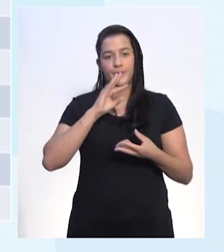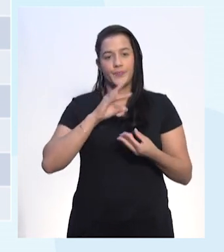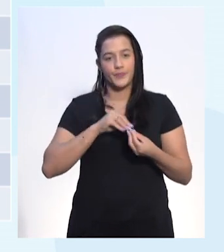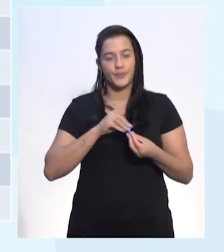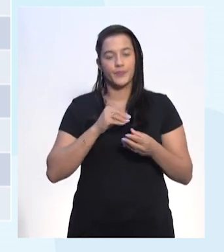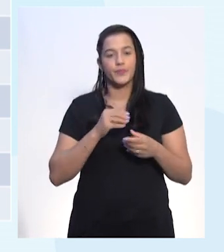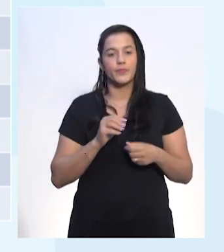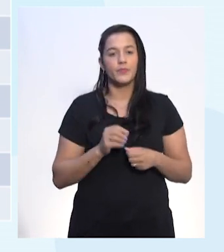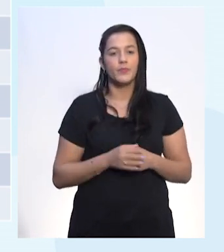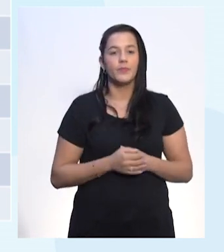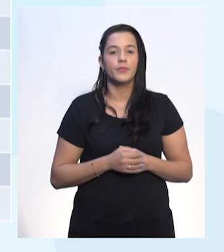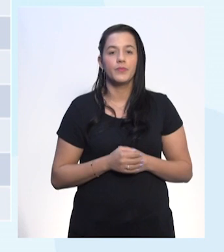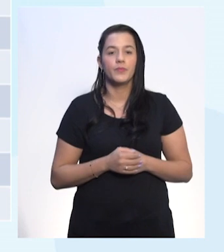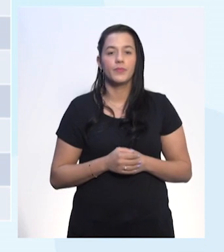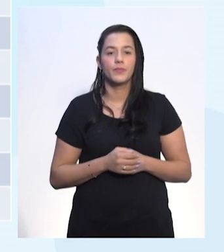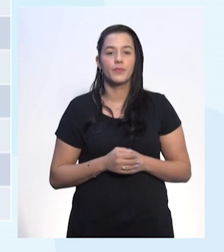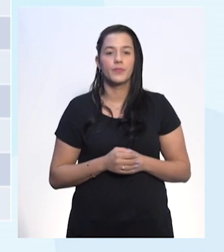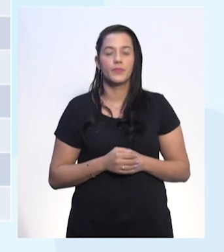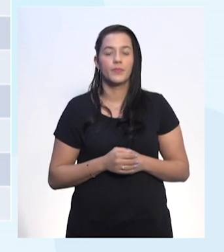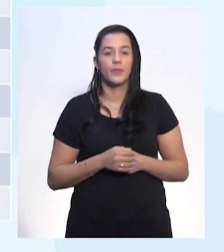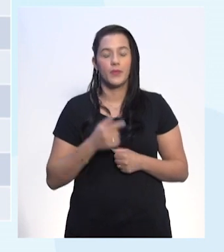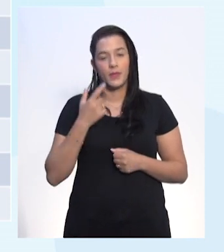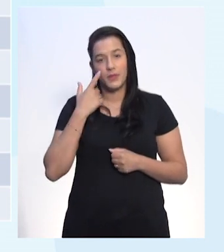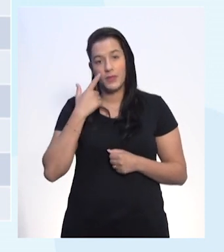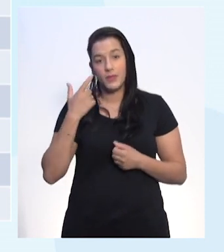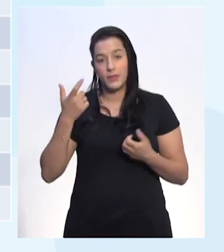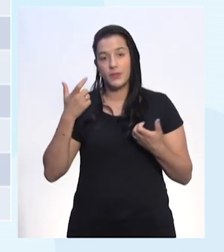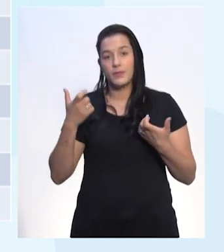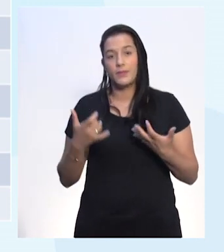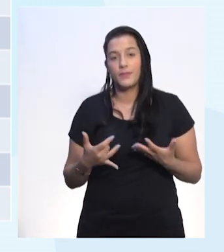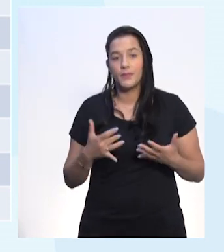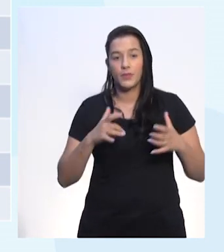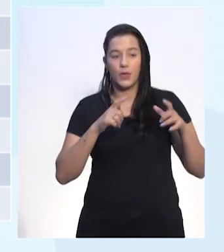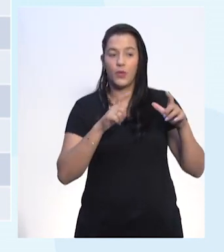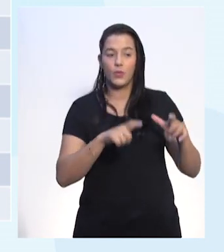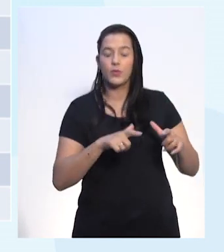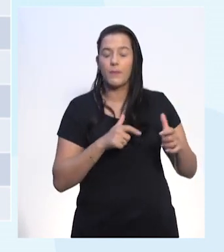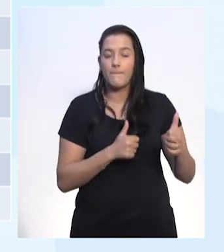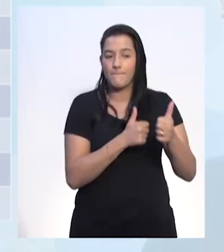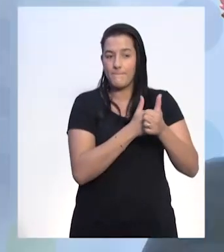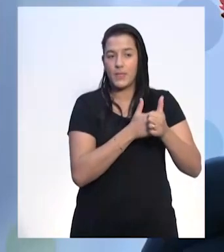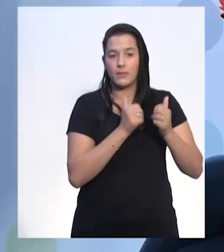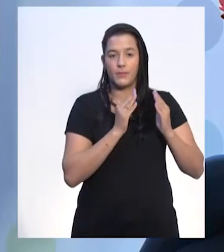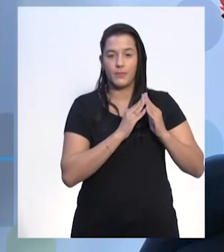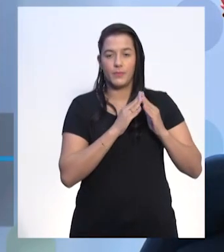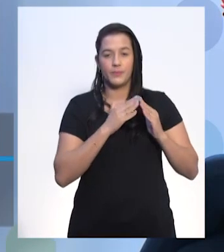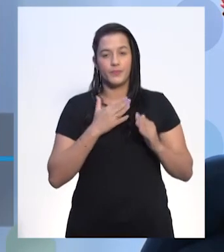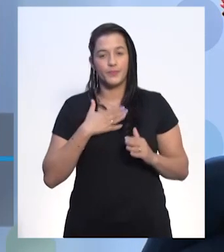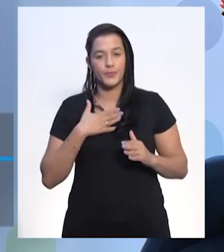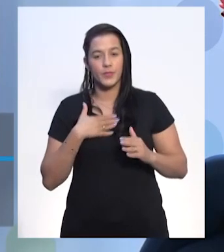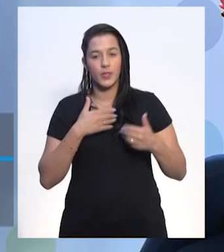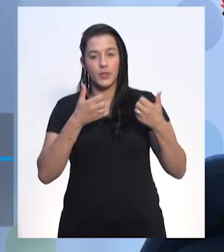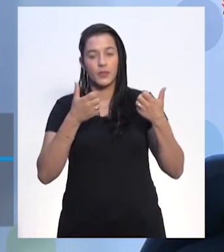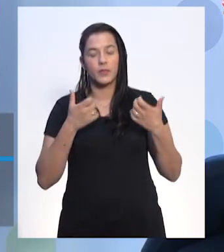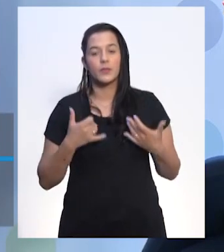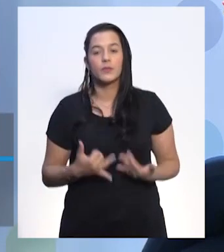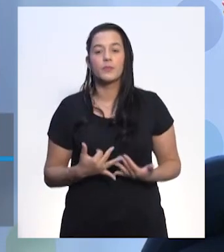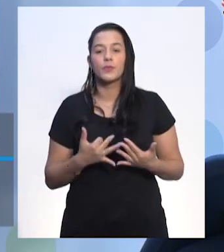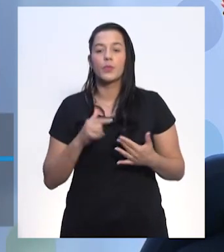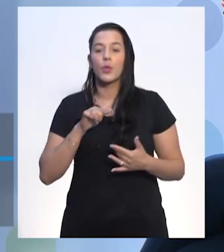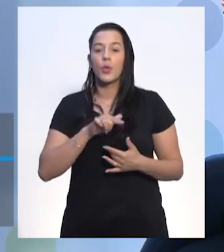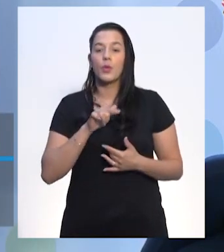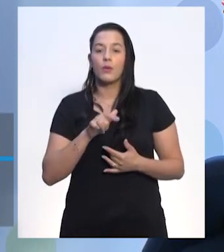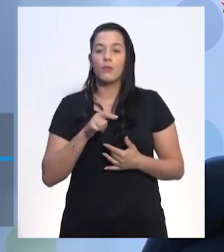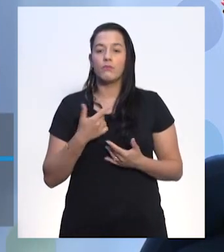ano. Então, vamos lá, Juliana, é o que eu estava falando. Adianta ter próximo à minha residência, ali no perto da comunidade que a